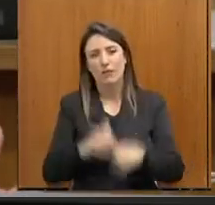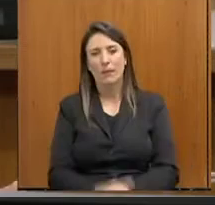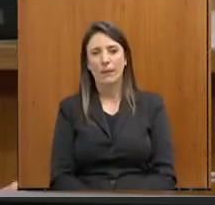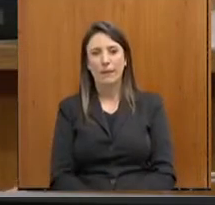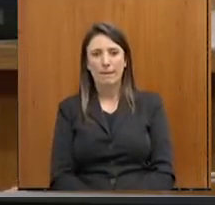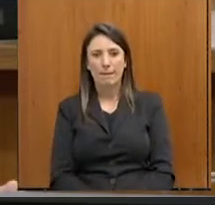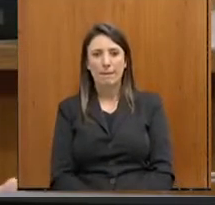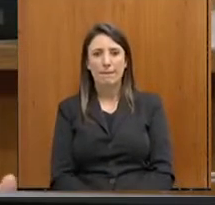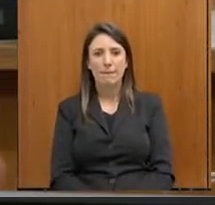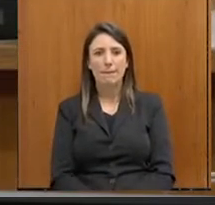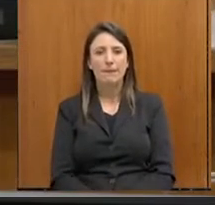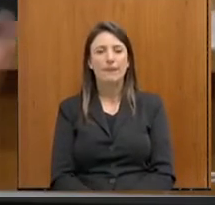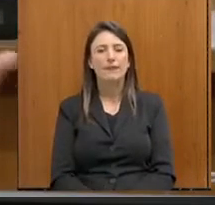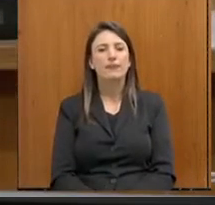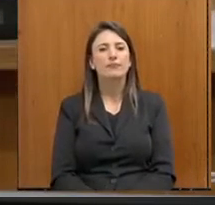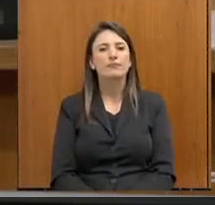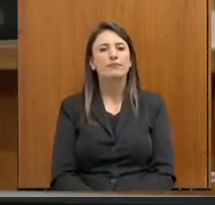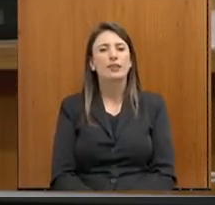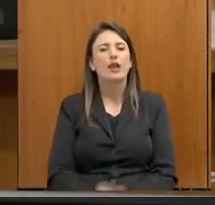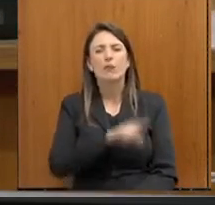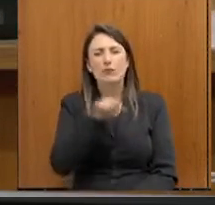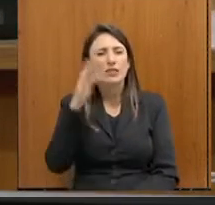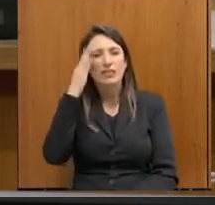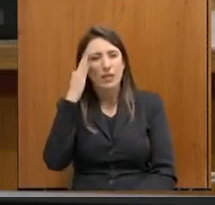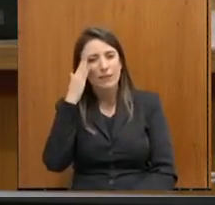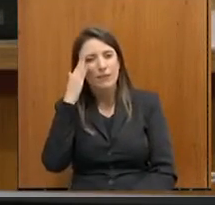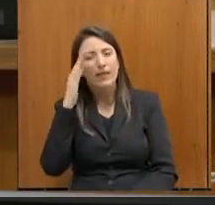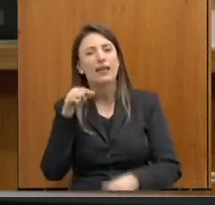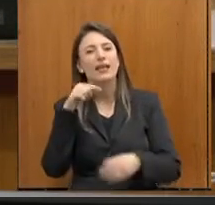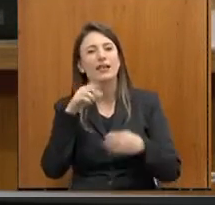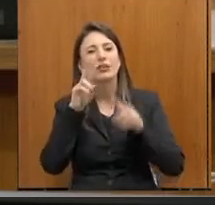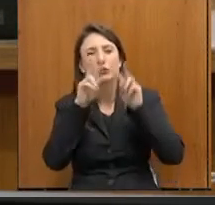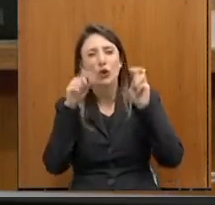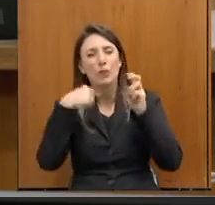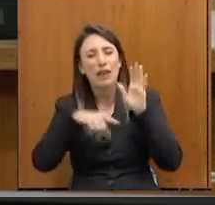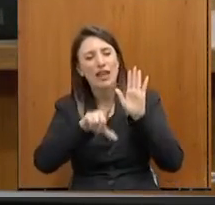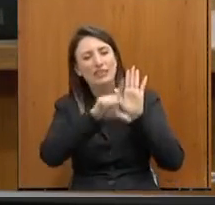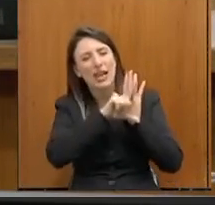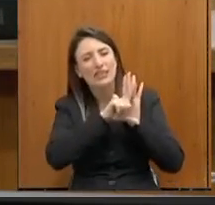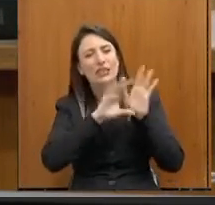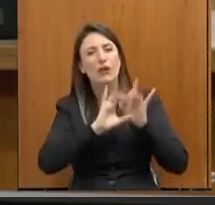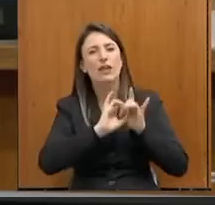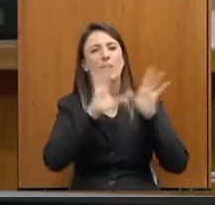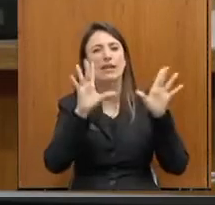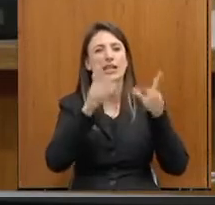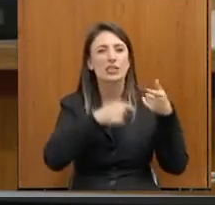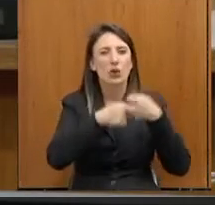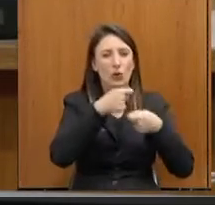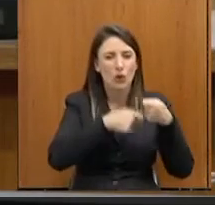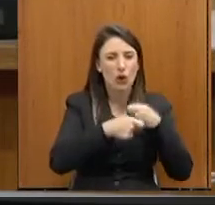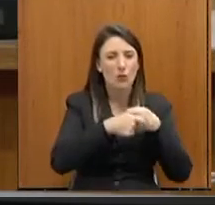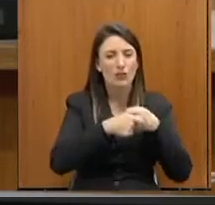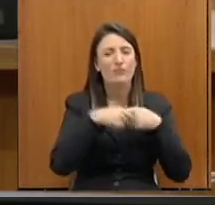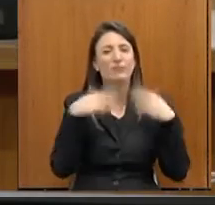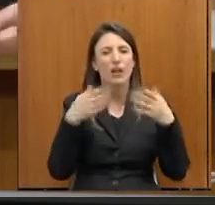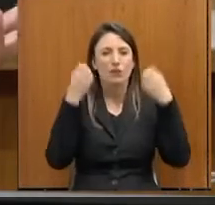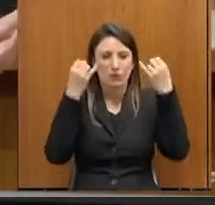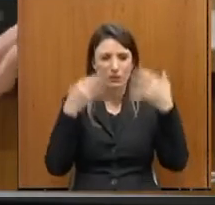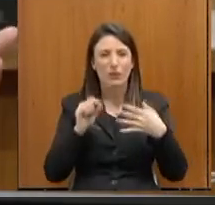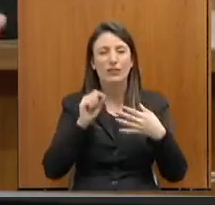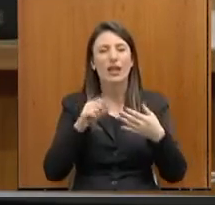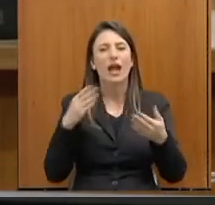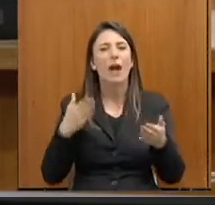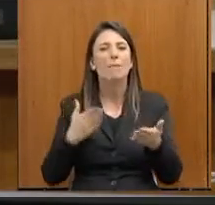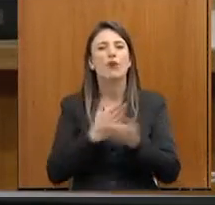ter uma ideia sobre os efeitos dessa legislação de liberdade econômica e vou citar a aprovação tácita o que